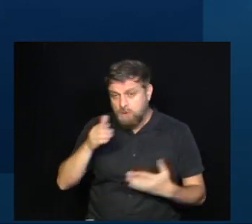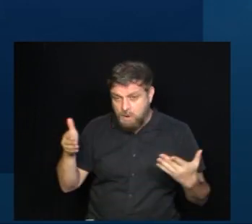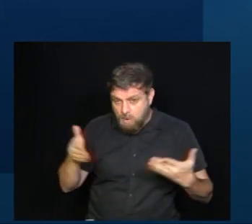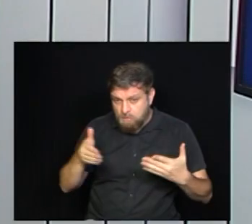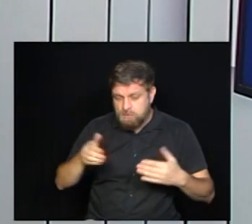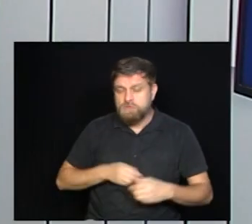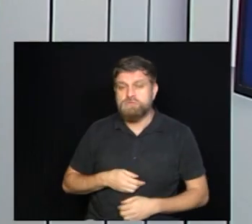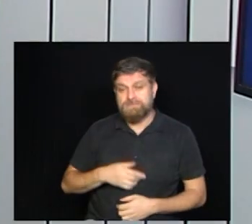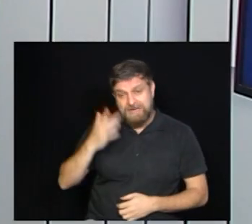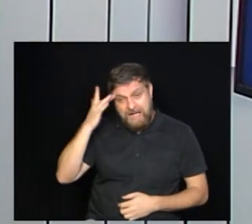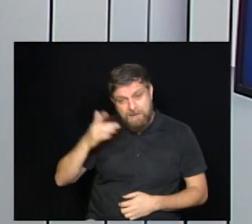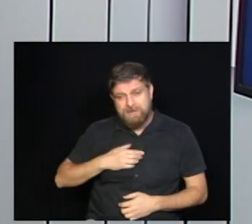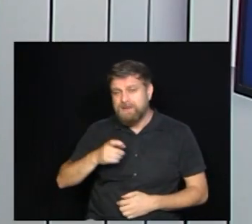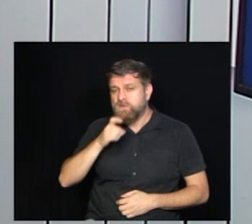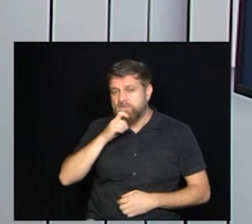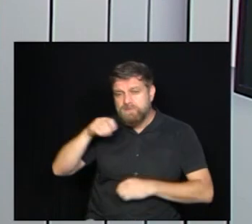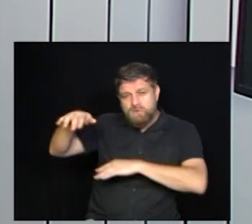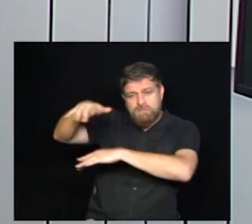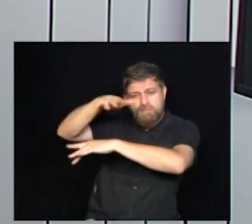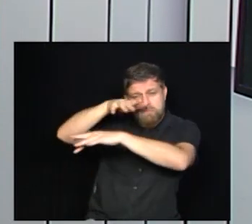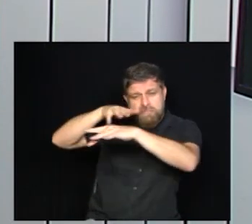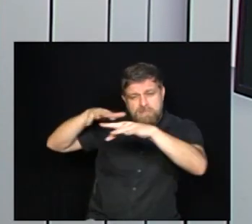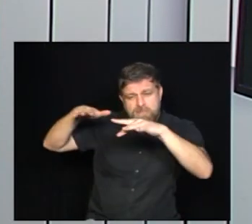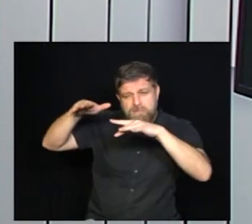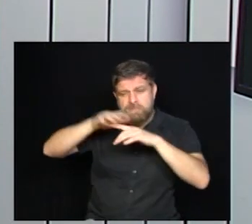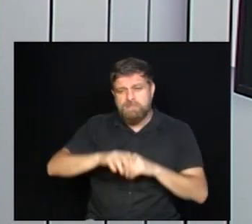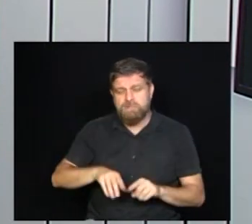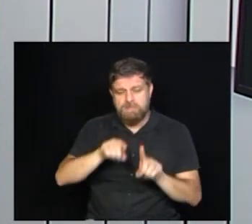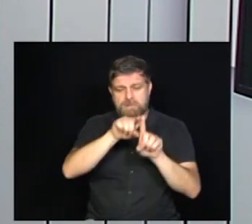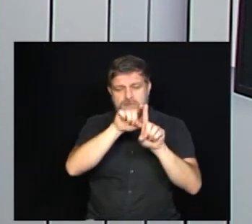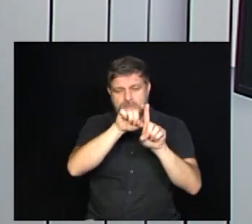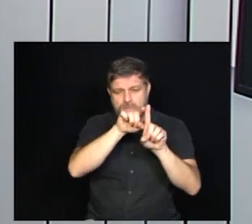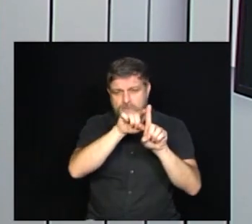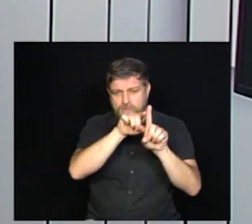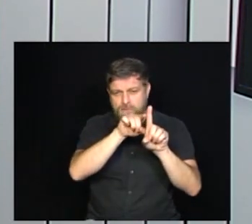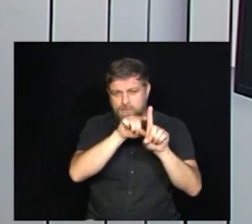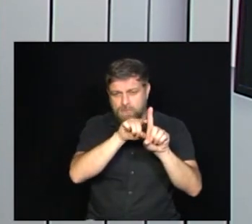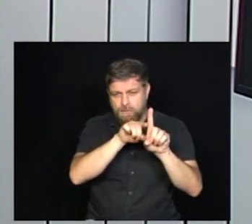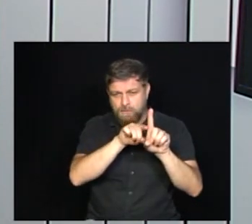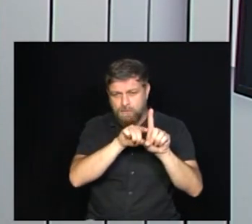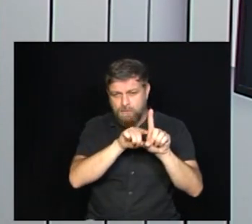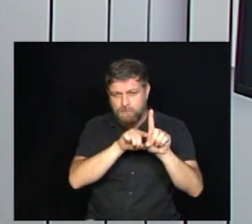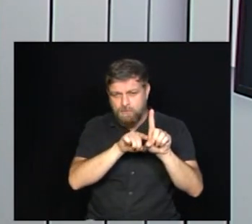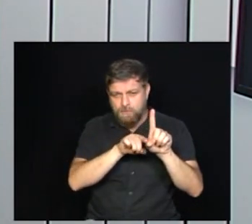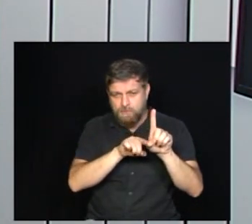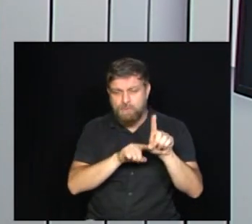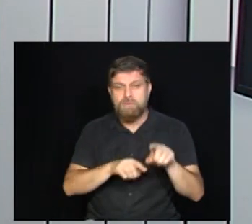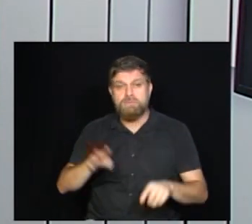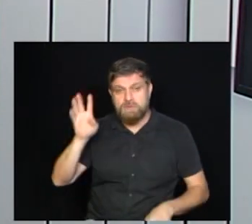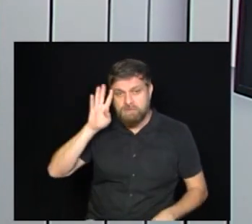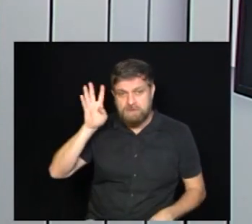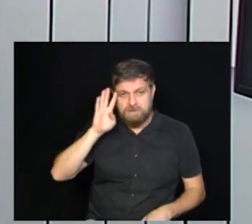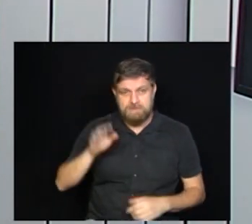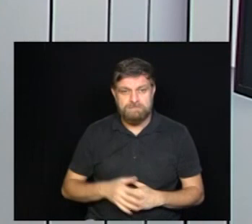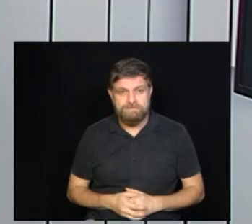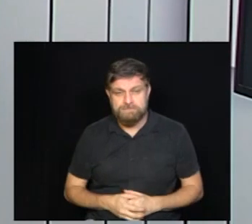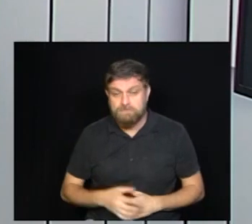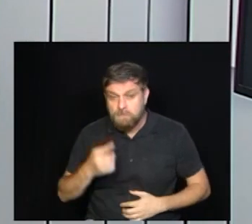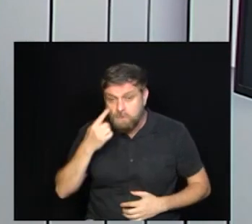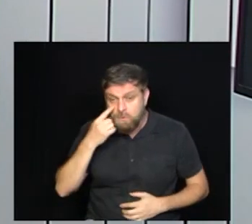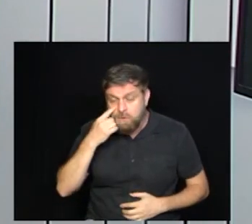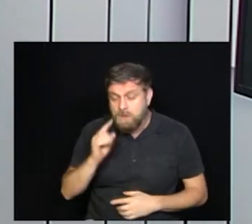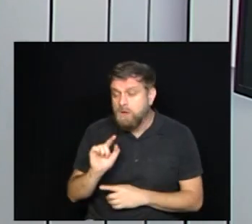essa chegada da frente fria, a gente deve ter uma temperatura um pouco mais amena nesta quarta-feira. Olha só,